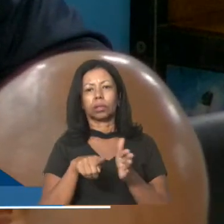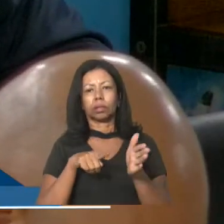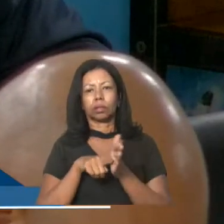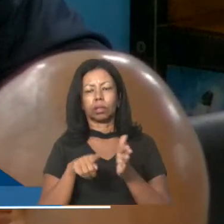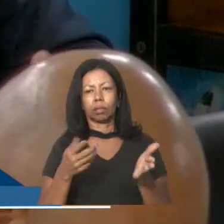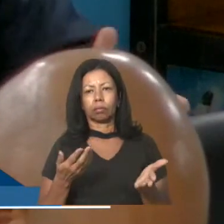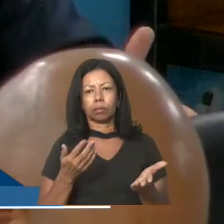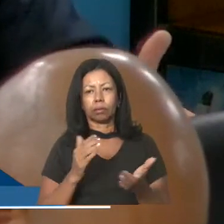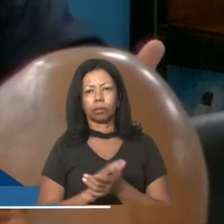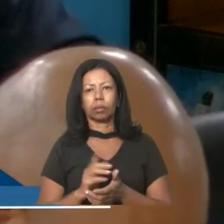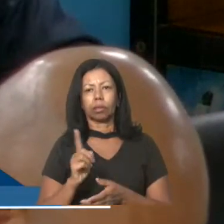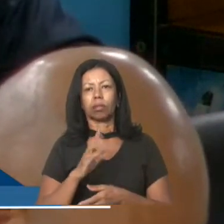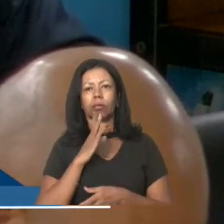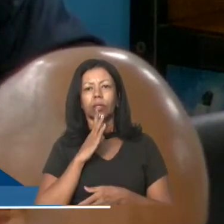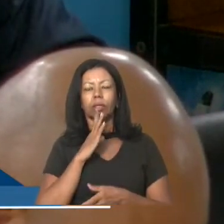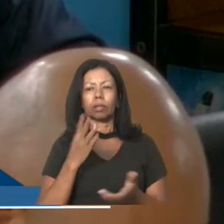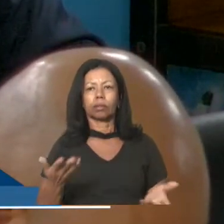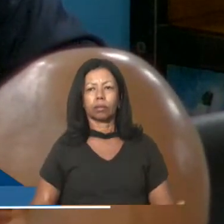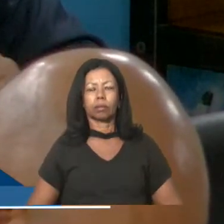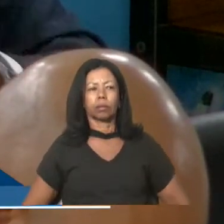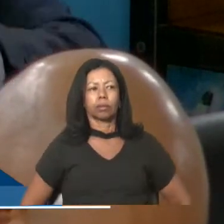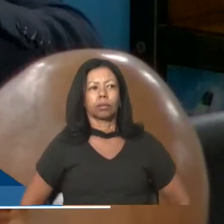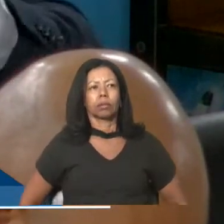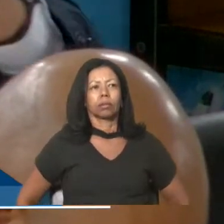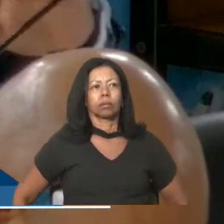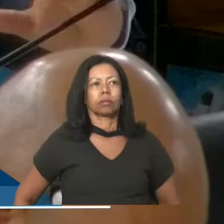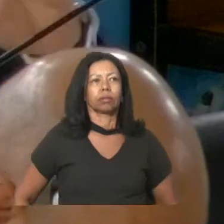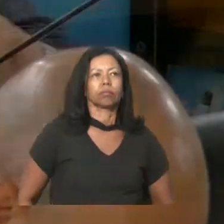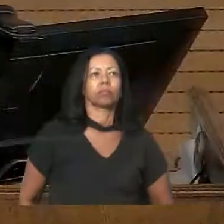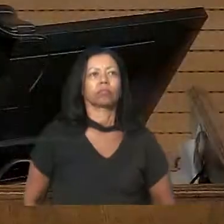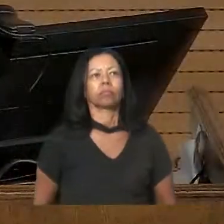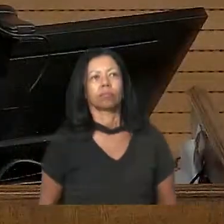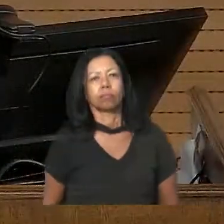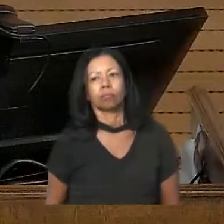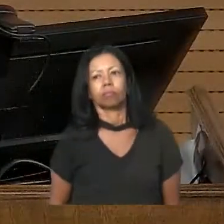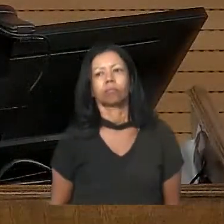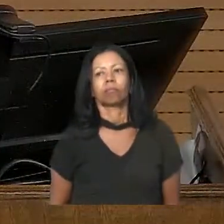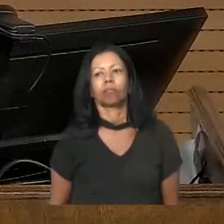pesquisados, não conhece. É só, senhor presidente.